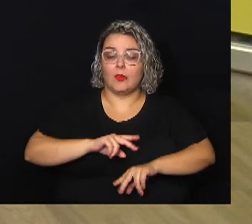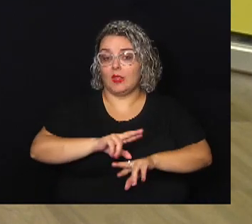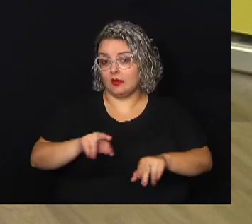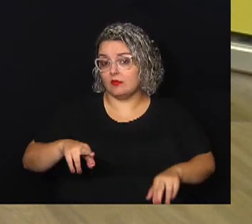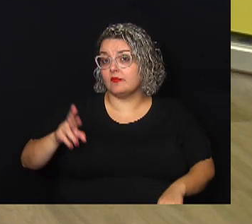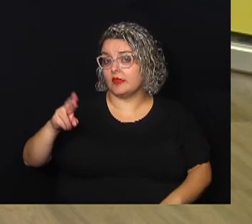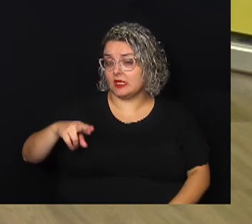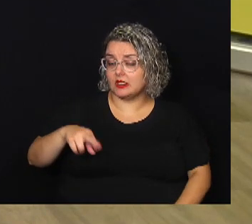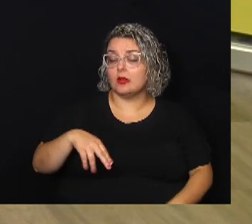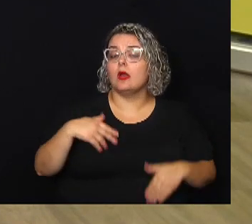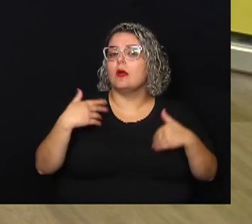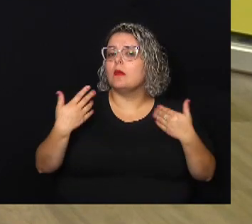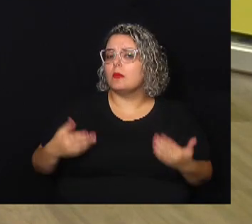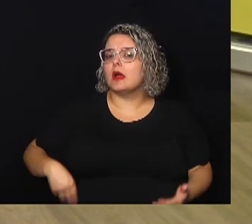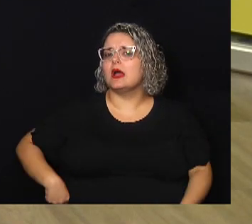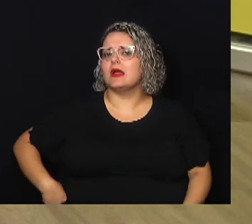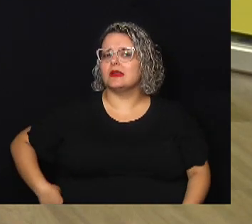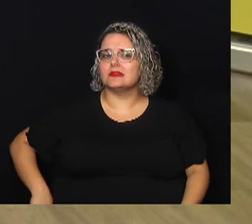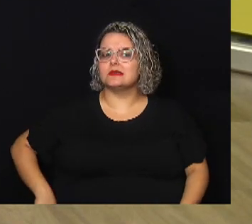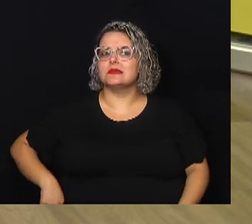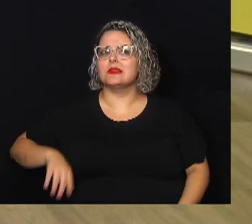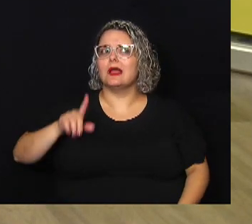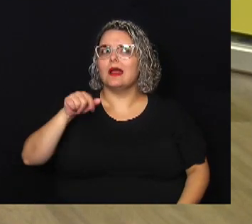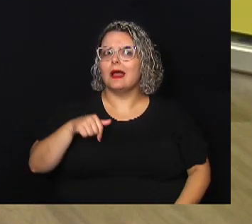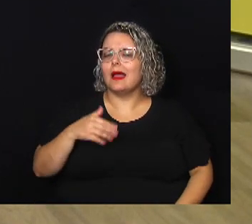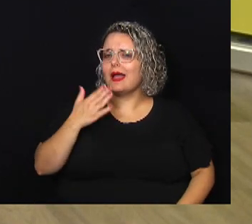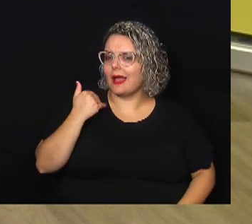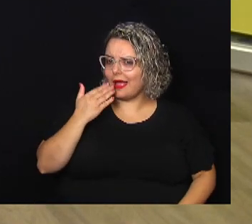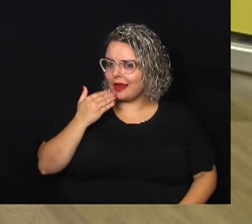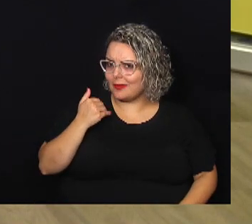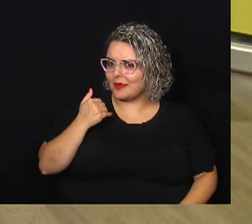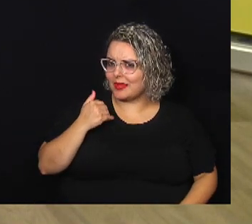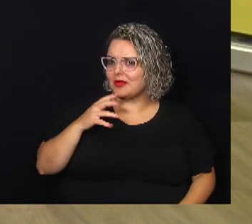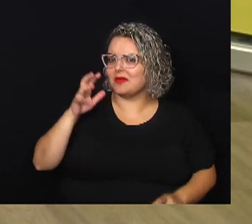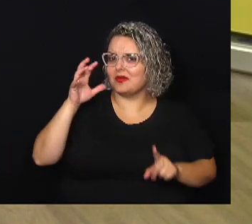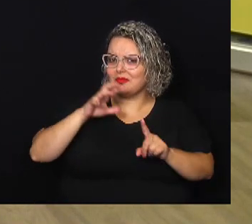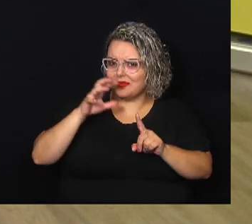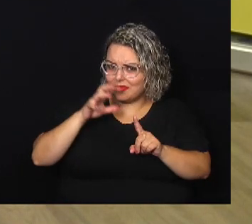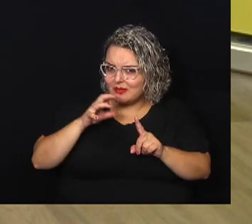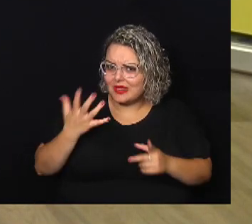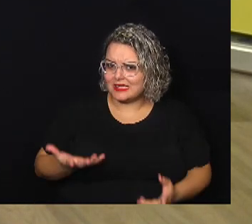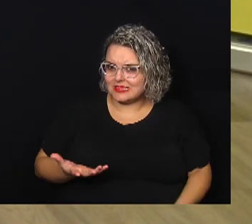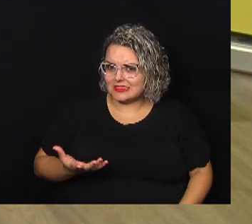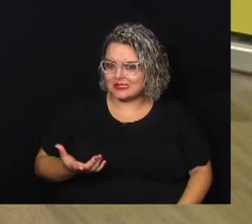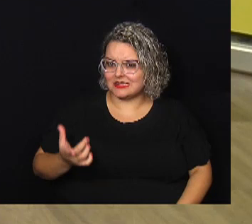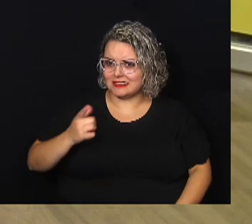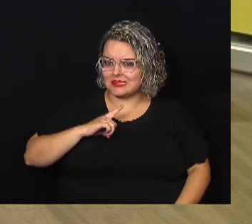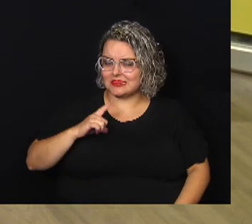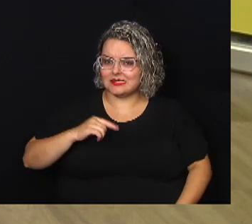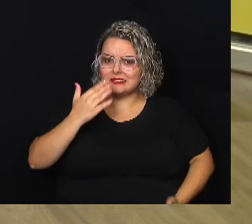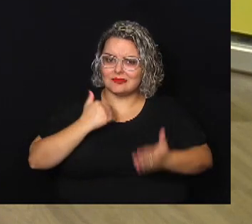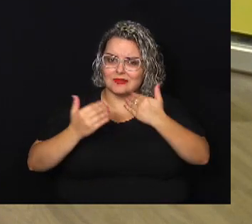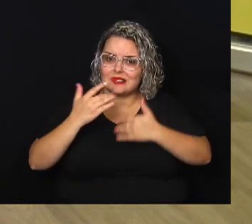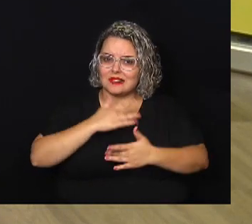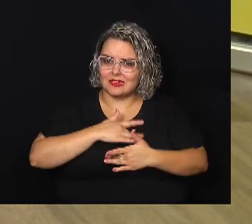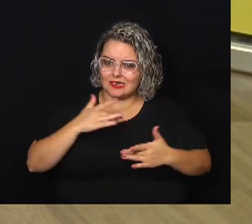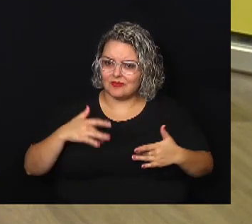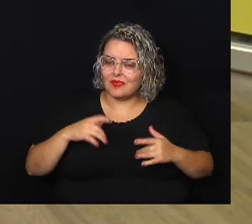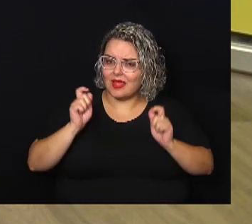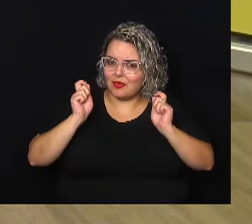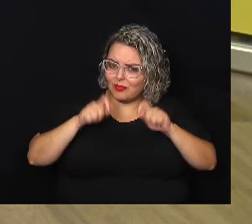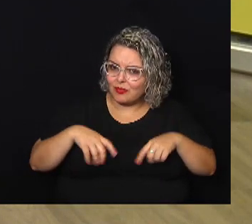fatores, mas a alimentação, ela influencia? Tendo essa alimentação saudável, é